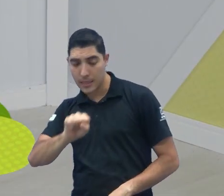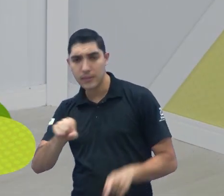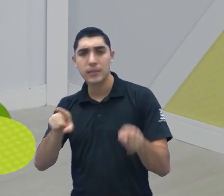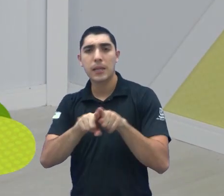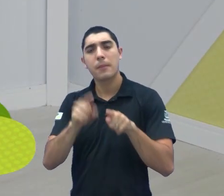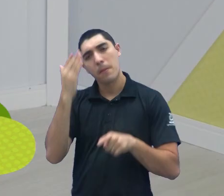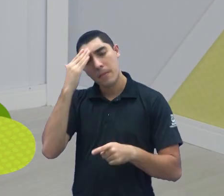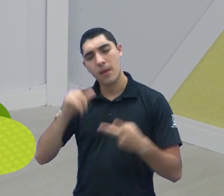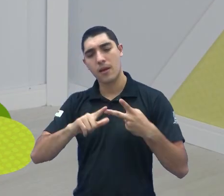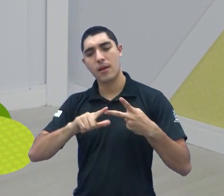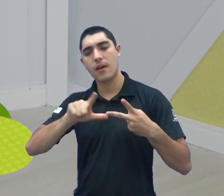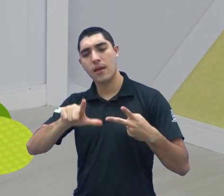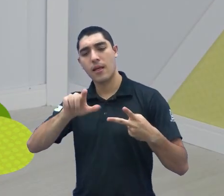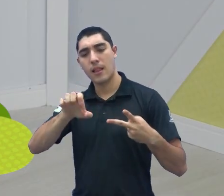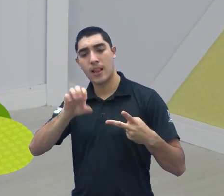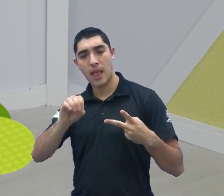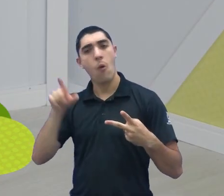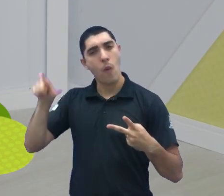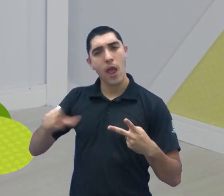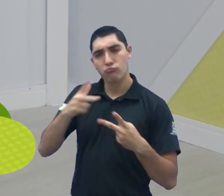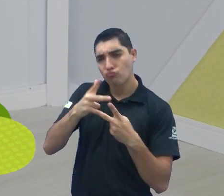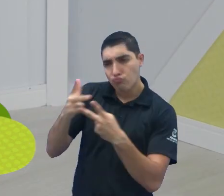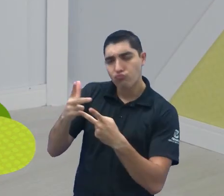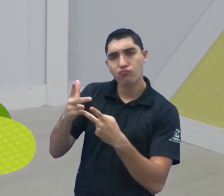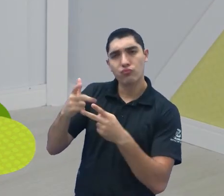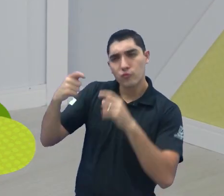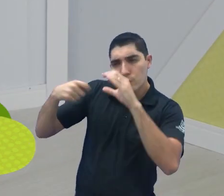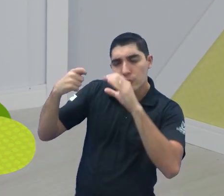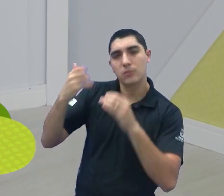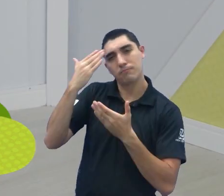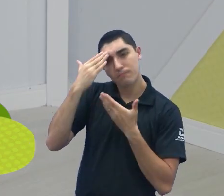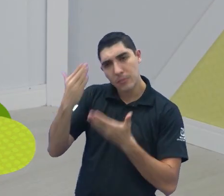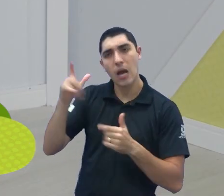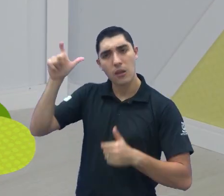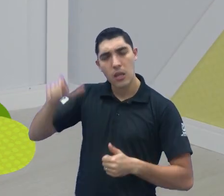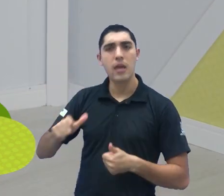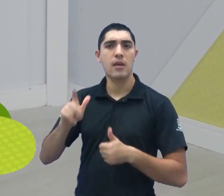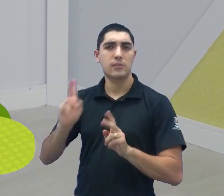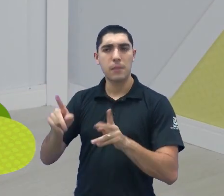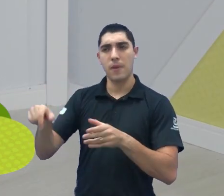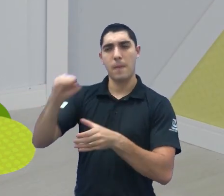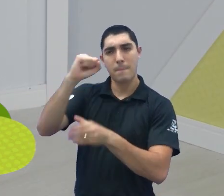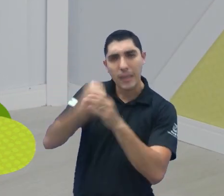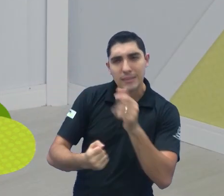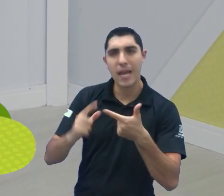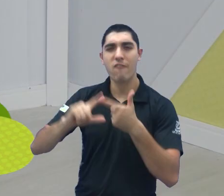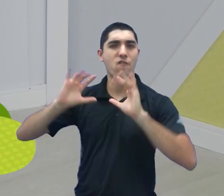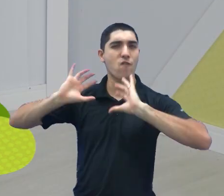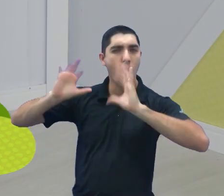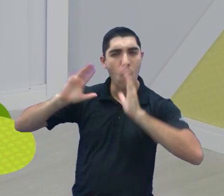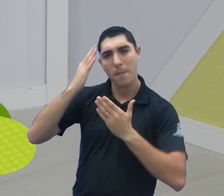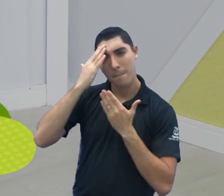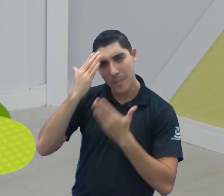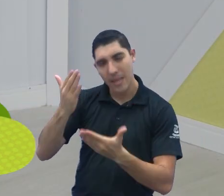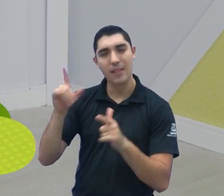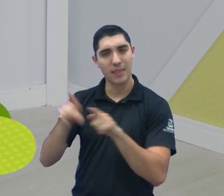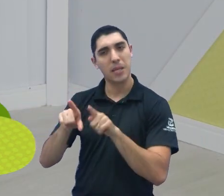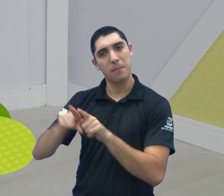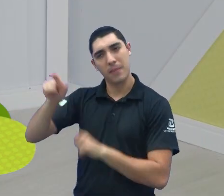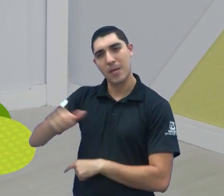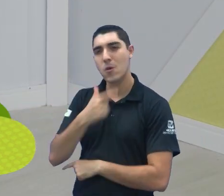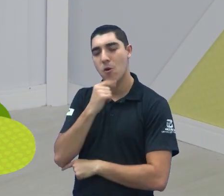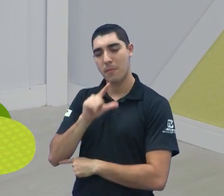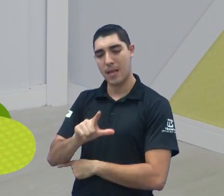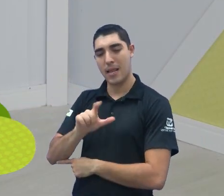sempre possibilitando aí a fala dos treinadores, tanto no vôlei quanto no basquete, jogadores também. Obrigado, Léo Lenz, por esse trabalho aí